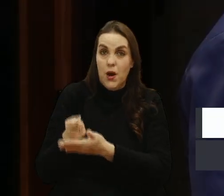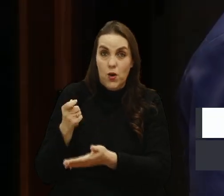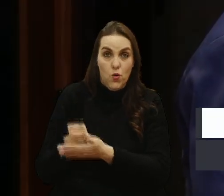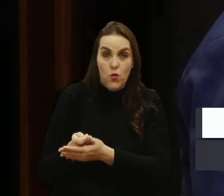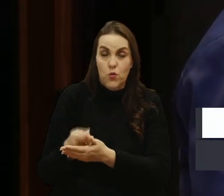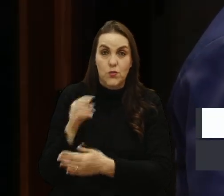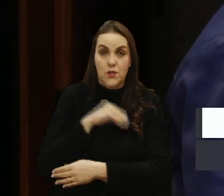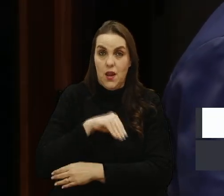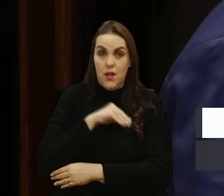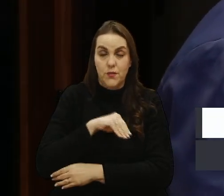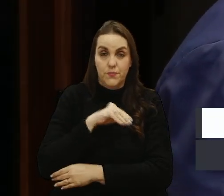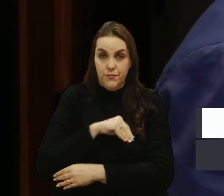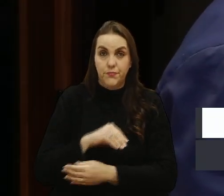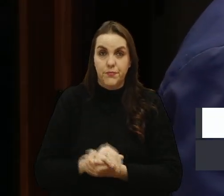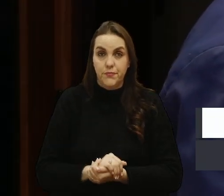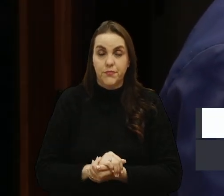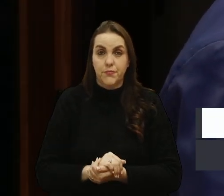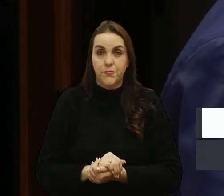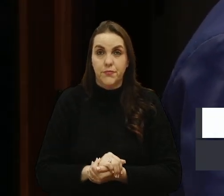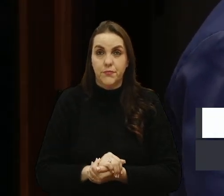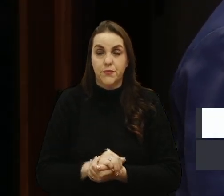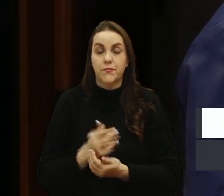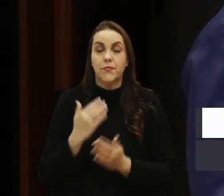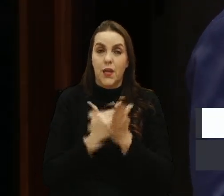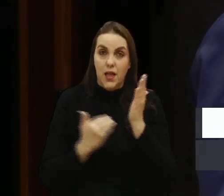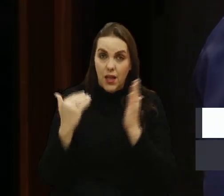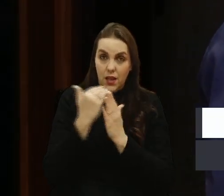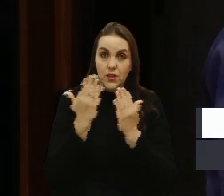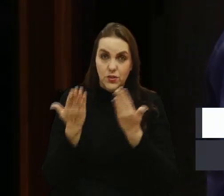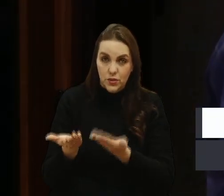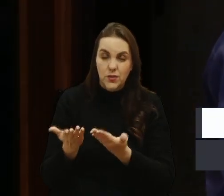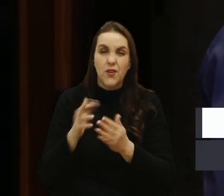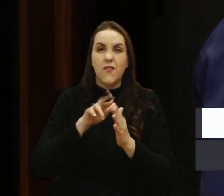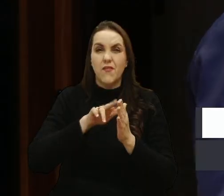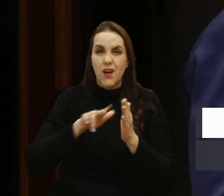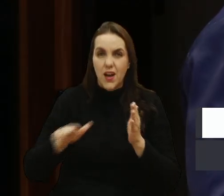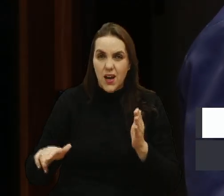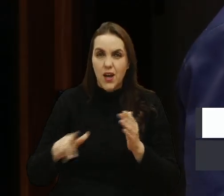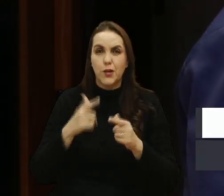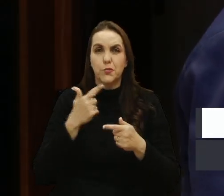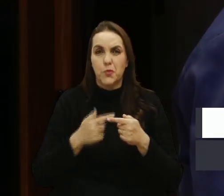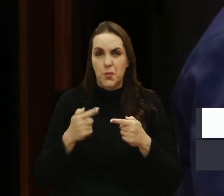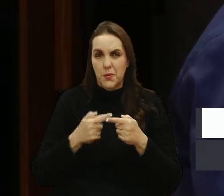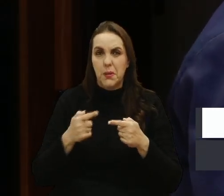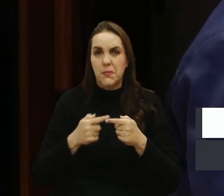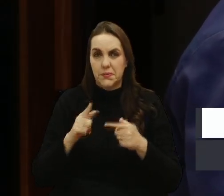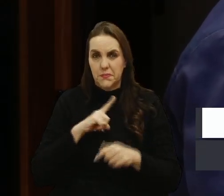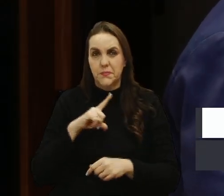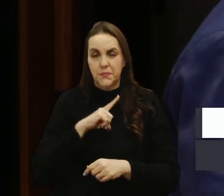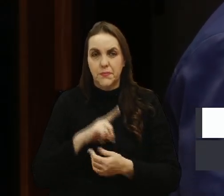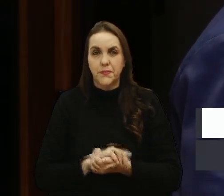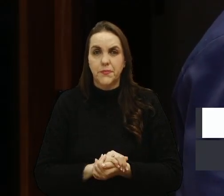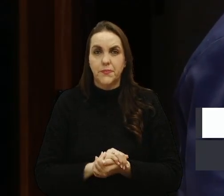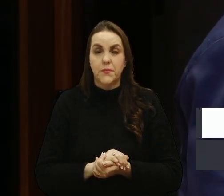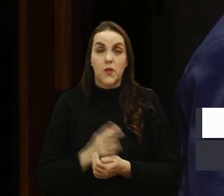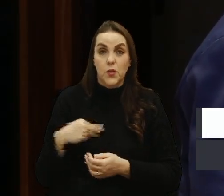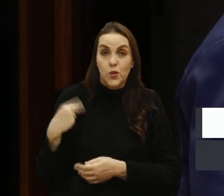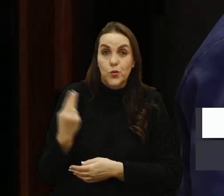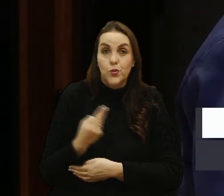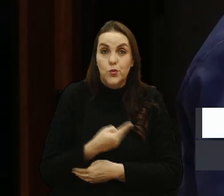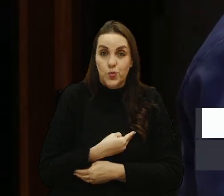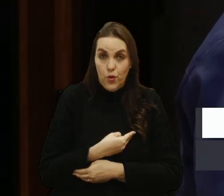seu salário. Além disso, existem vários outros problemas, e